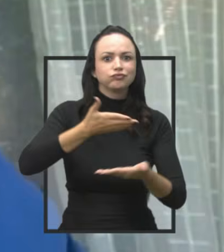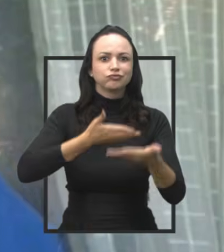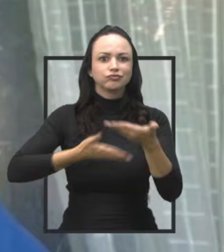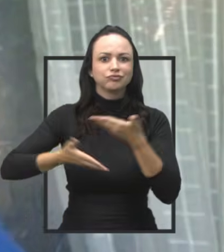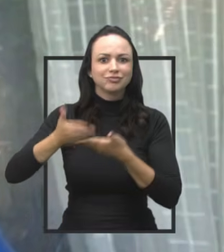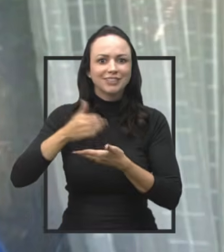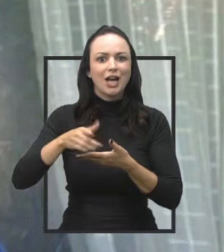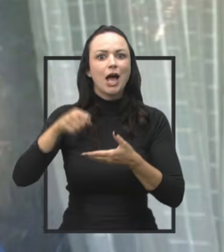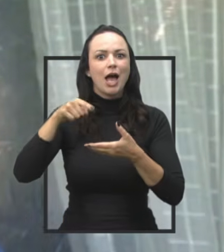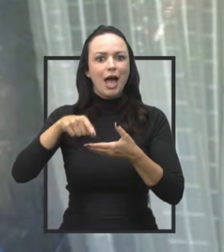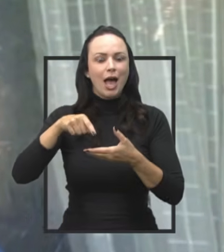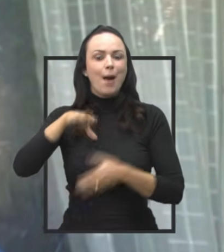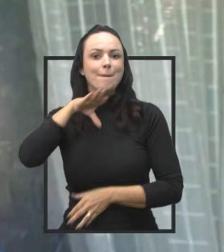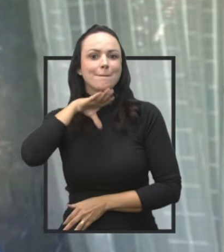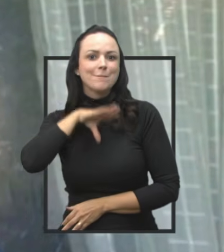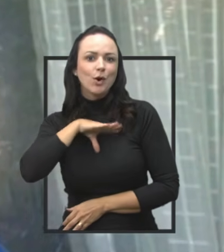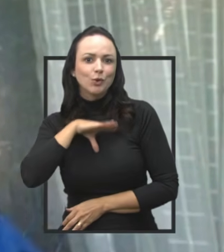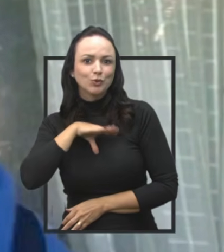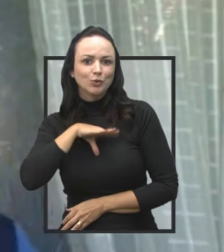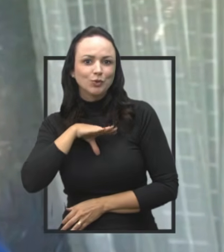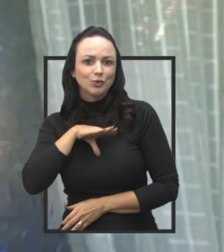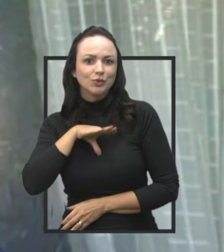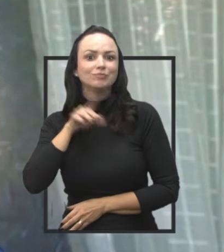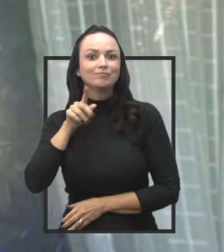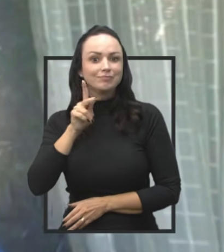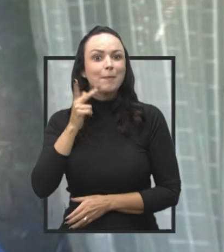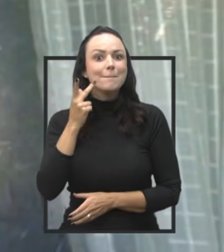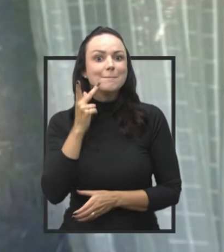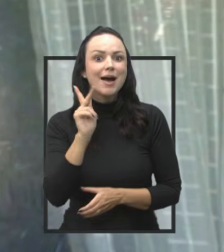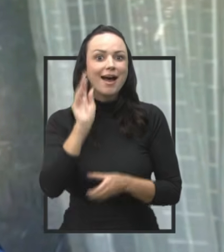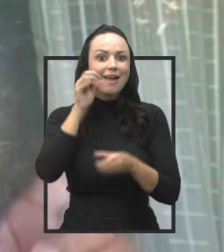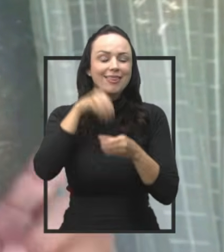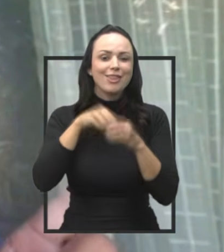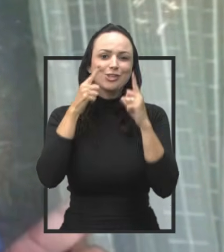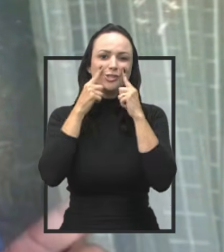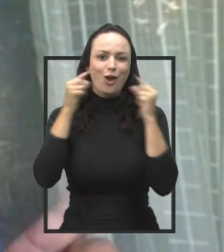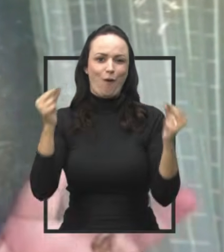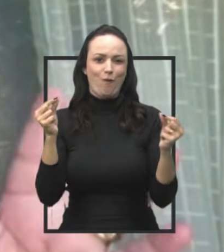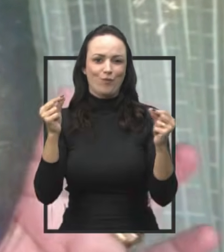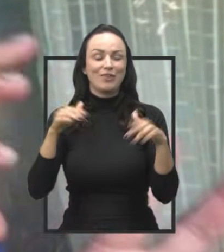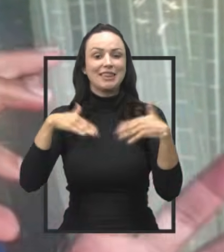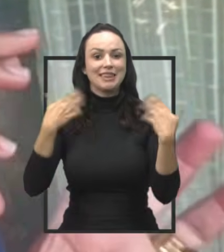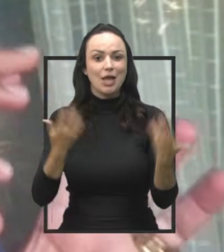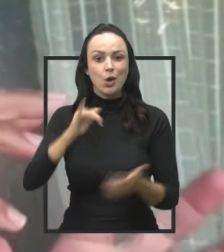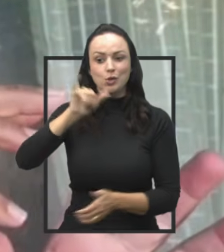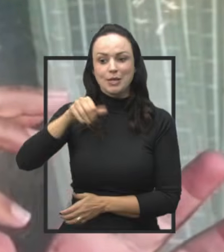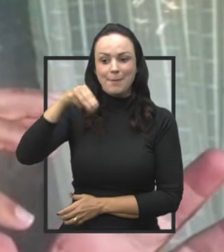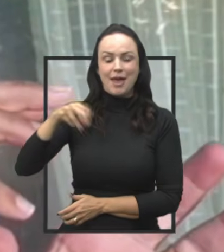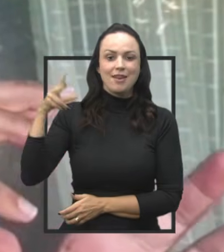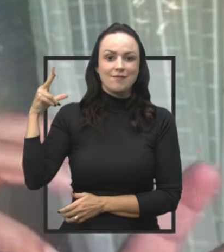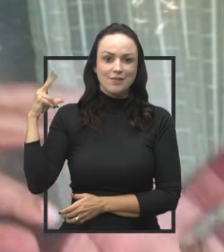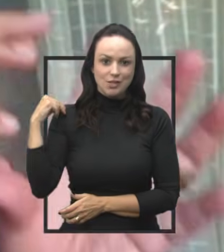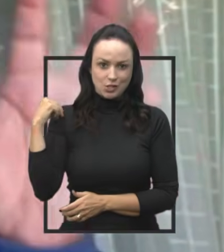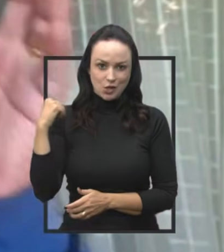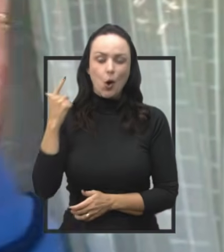envolvimento do distrito de Potunduva para Jaú. Então Zé Maria traz Jaú para dentro